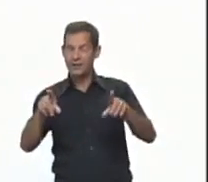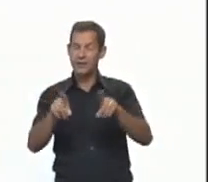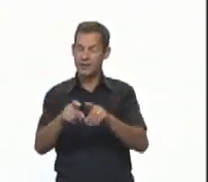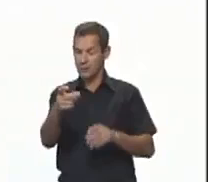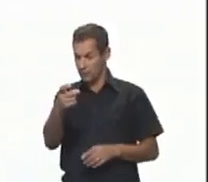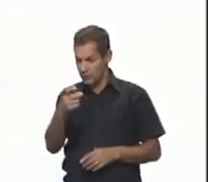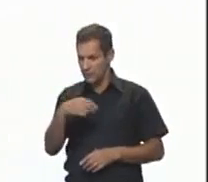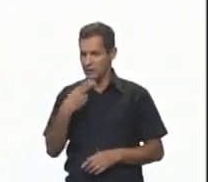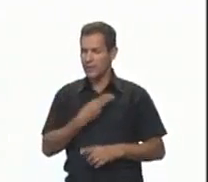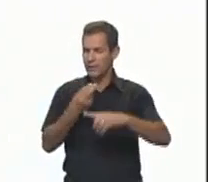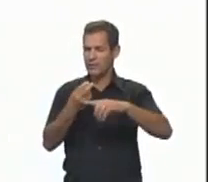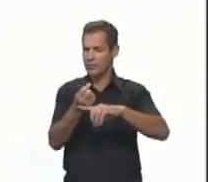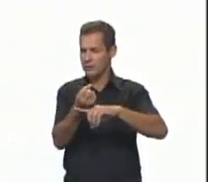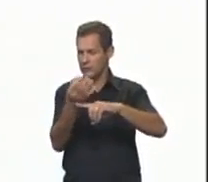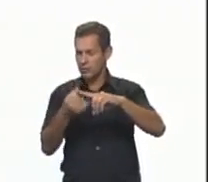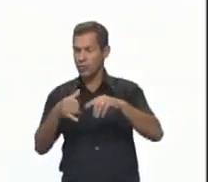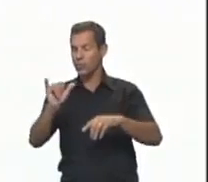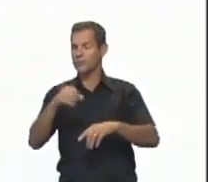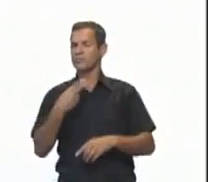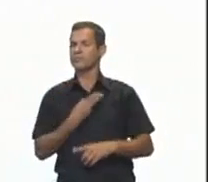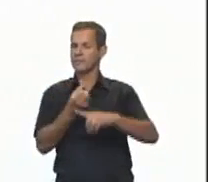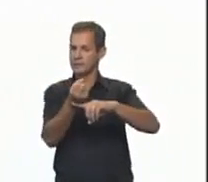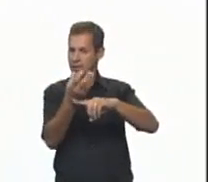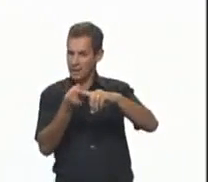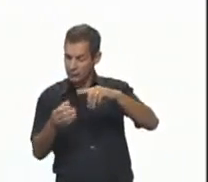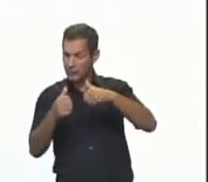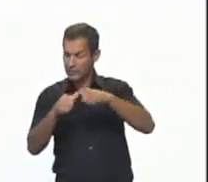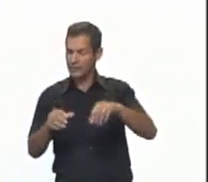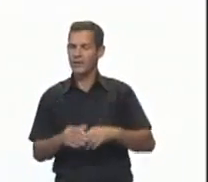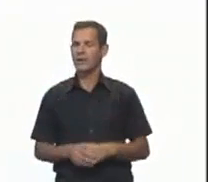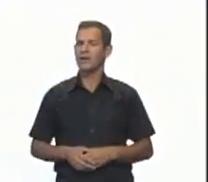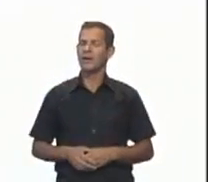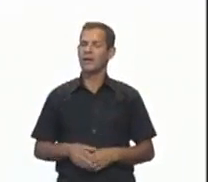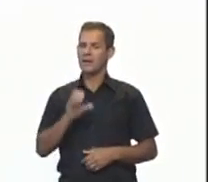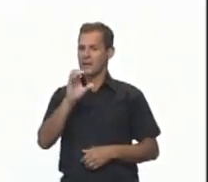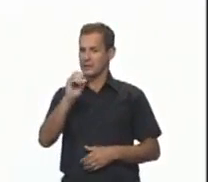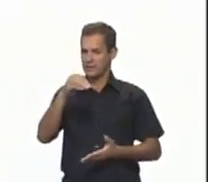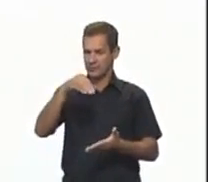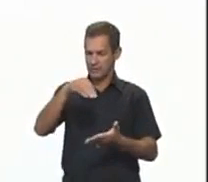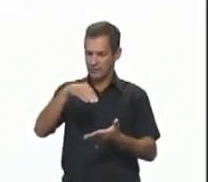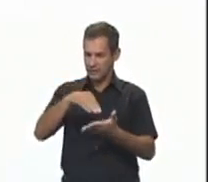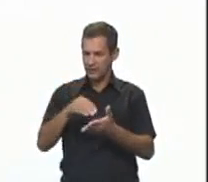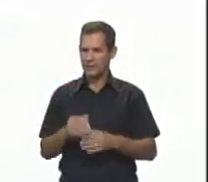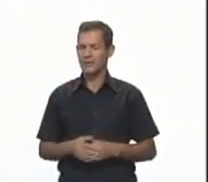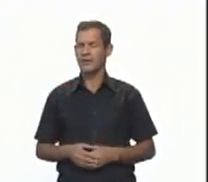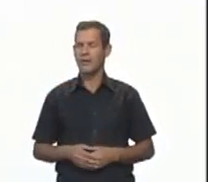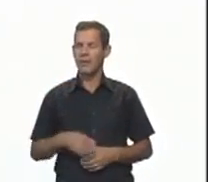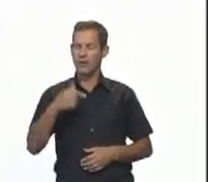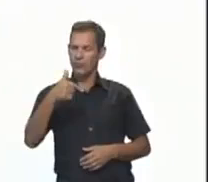o x aqui da nossa, o y aqui da nossa função, ele está variando de 0 a